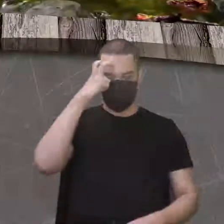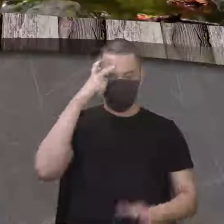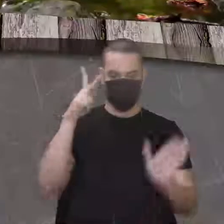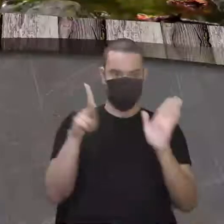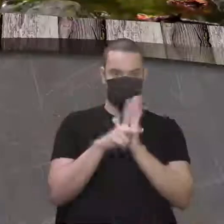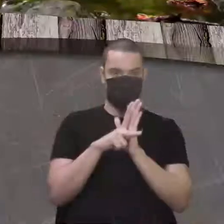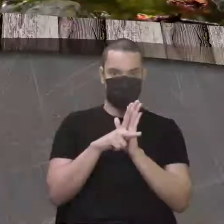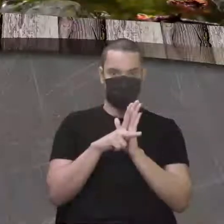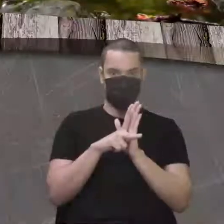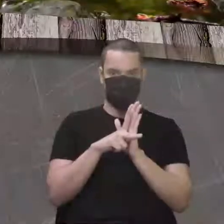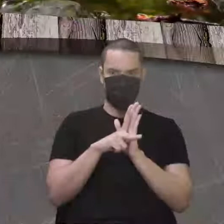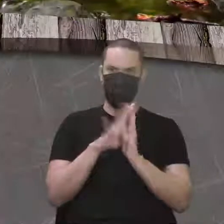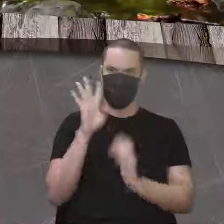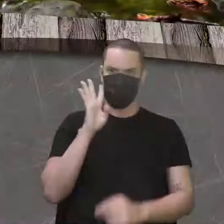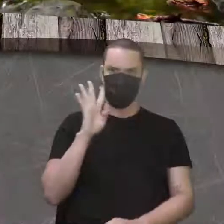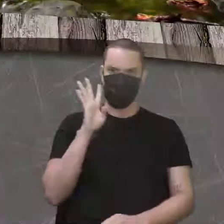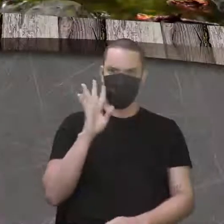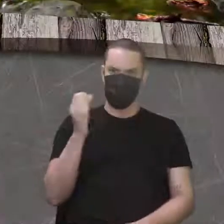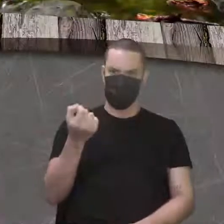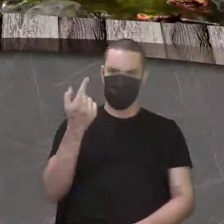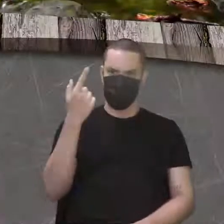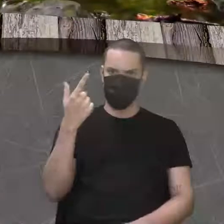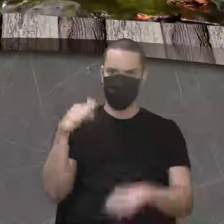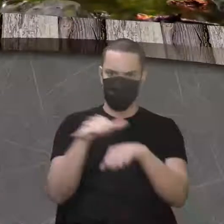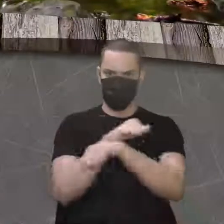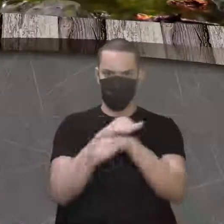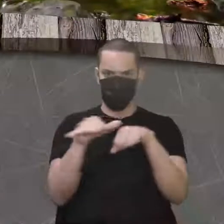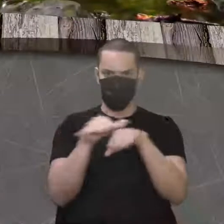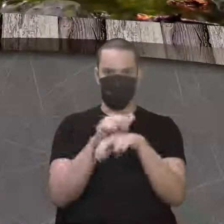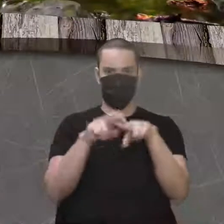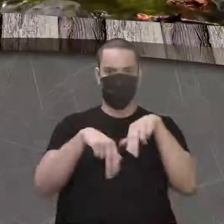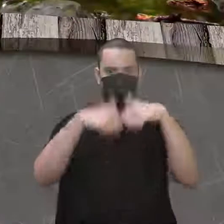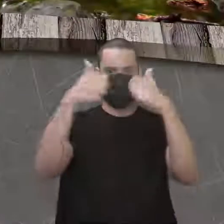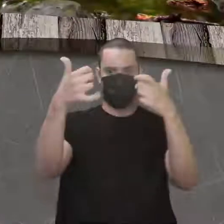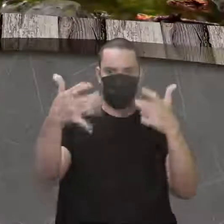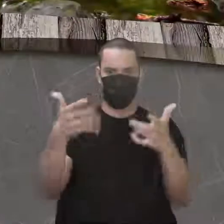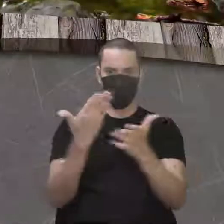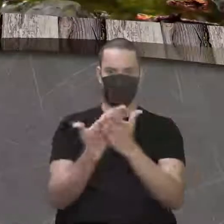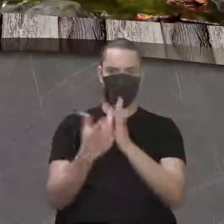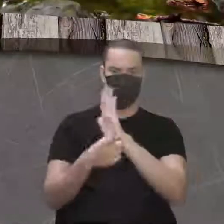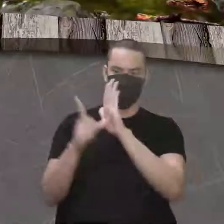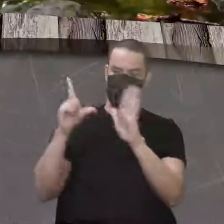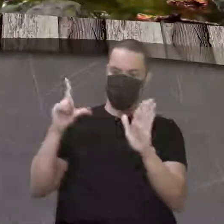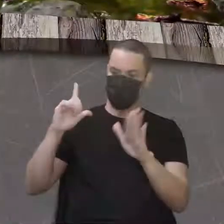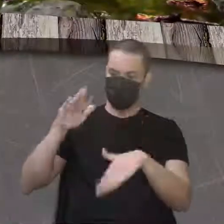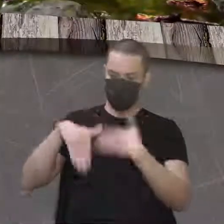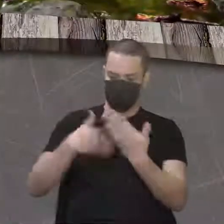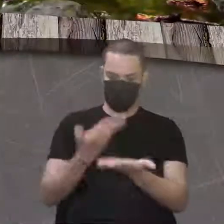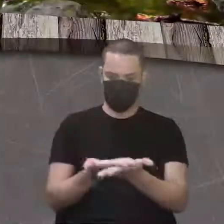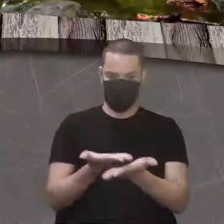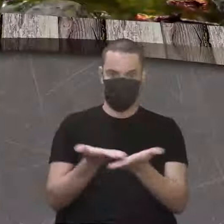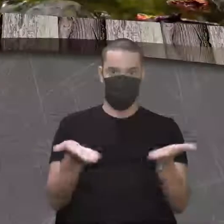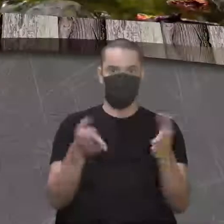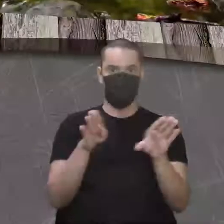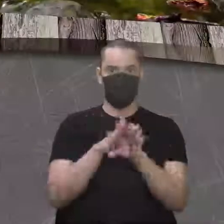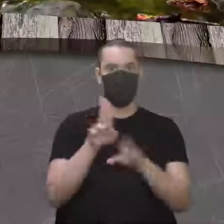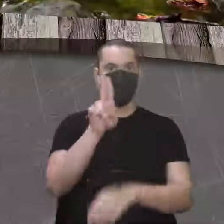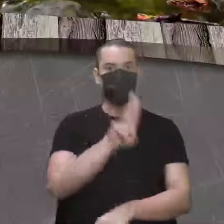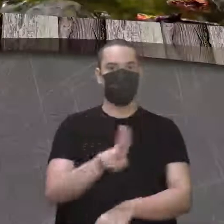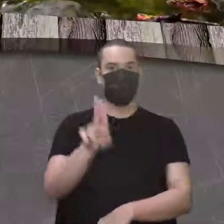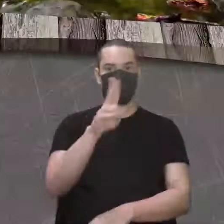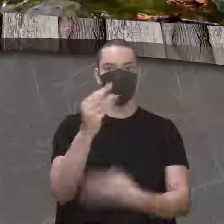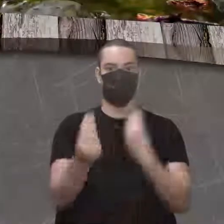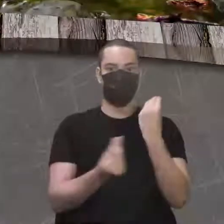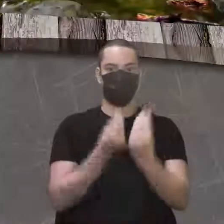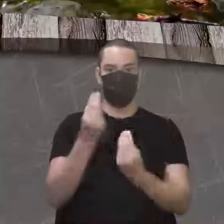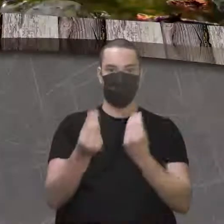cultura. Olha que legal! Então, a gente tem falado na aula anterior e nesta aula sobre a utilização